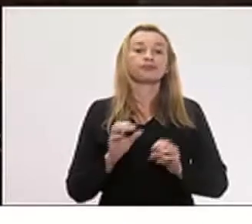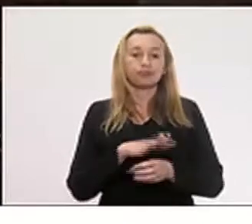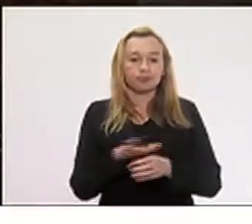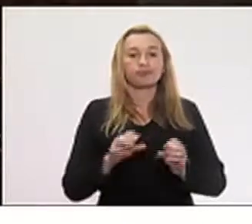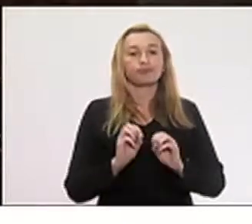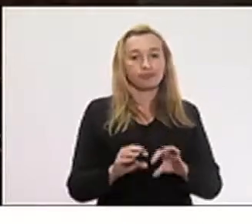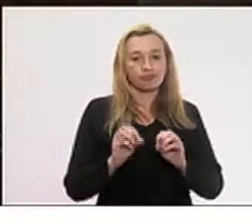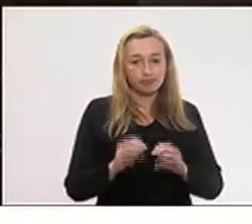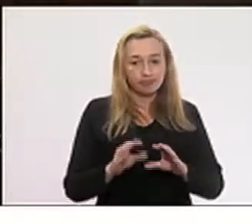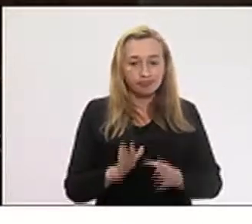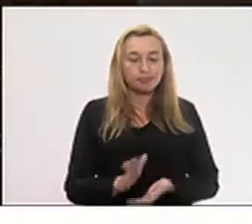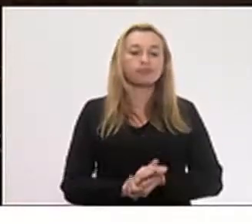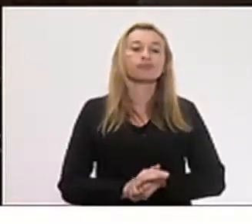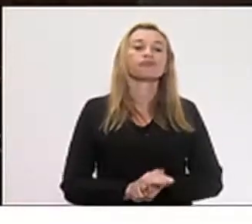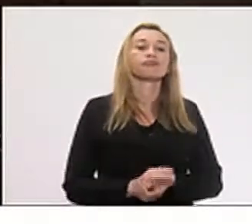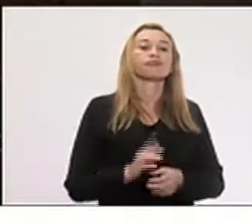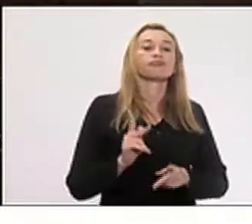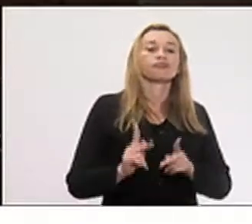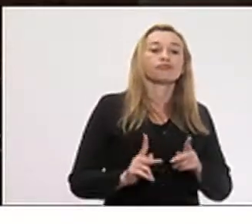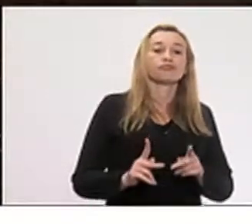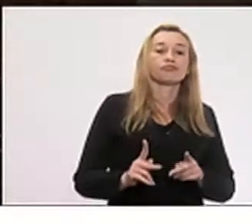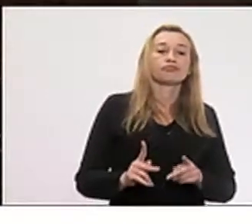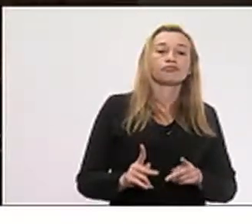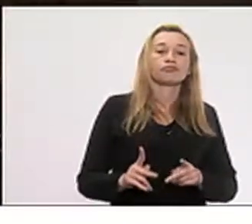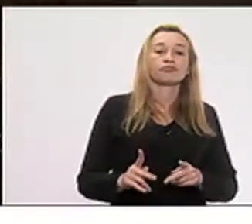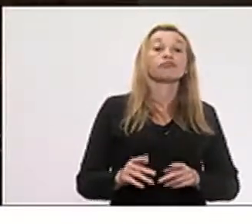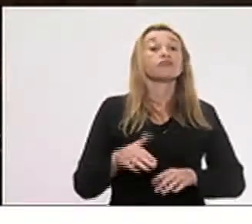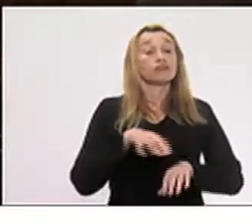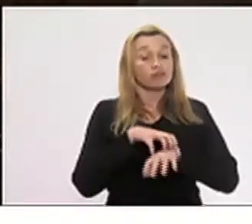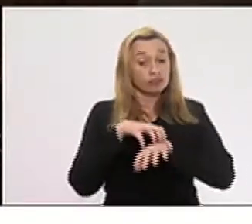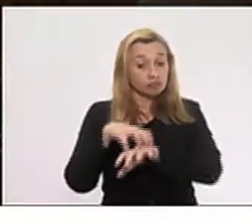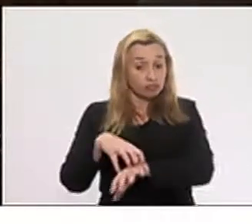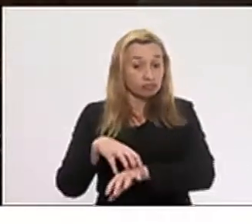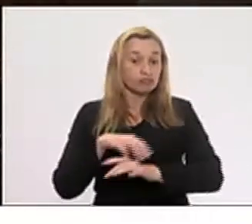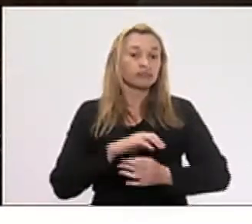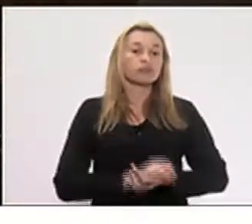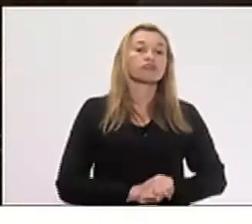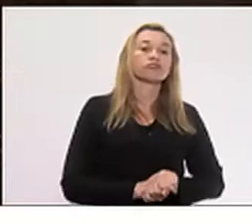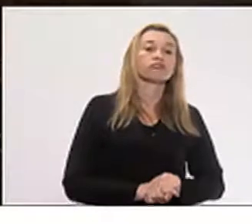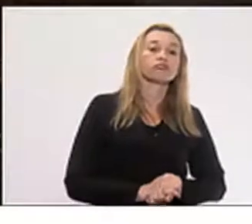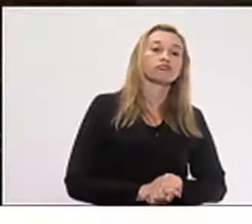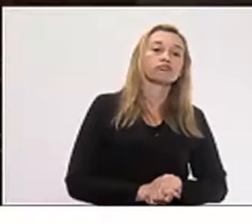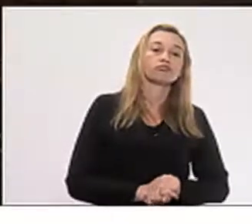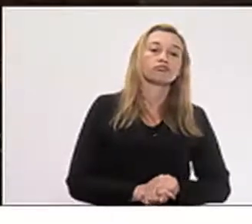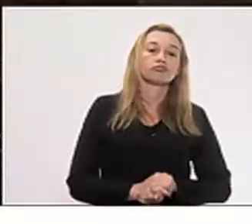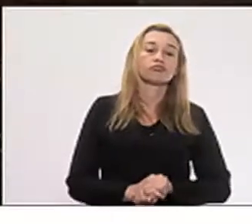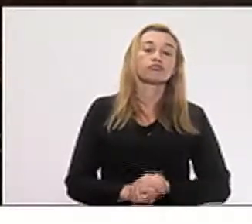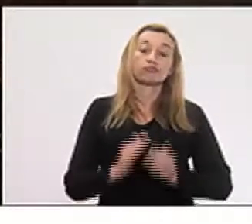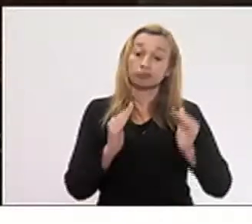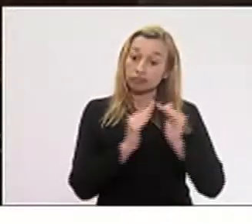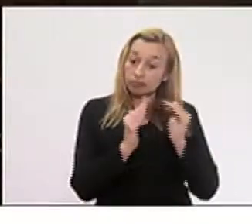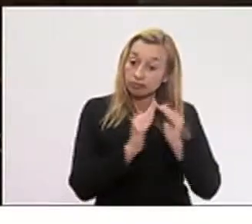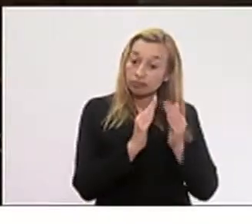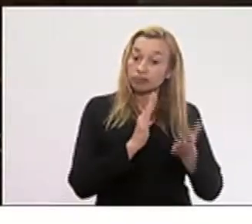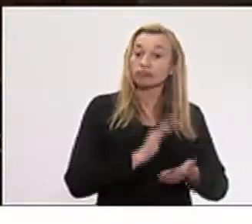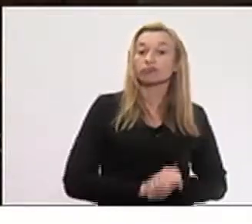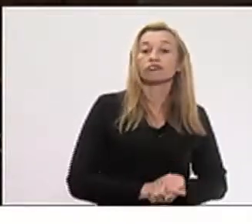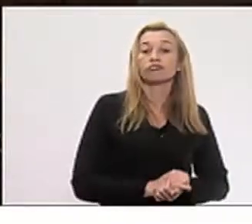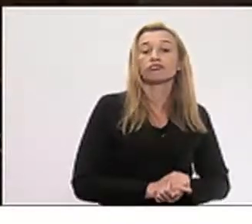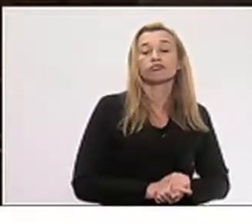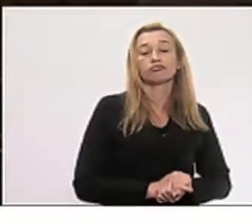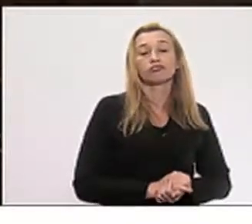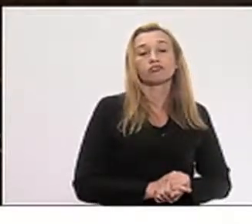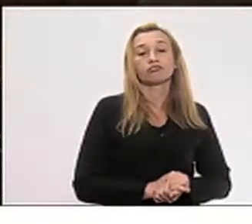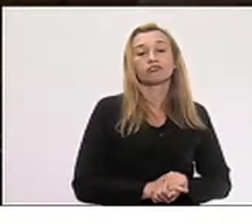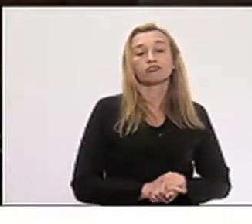educação, a política pública dos transportes, a política pública da moradia, a política pública